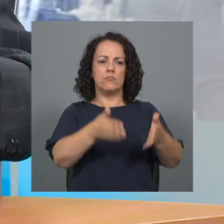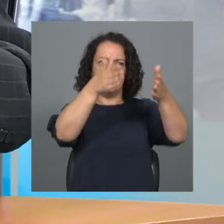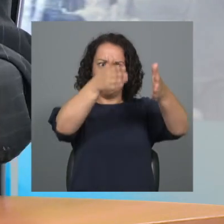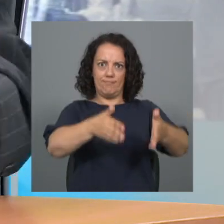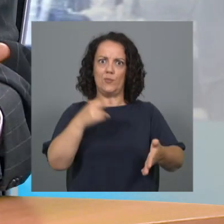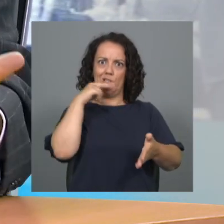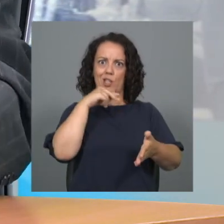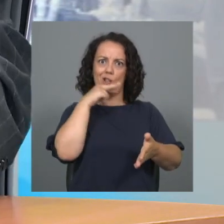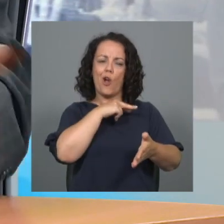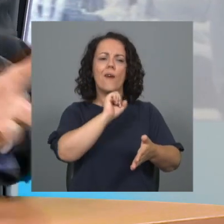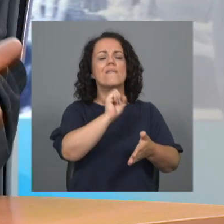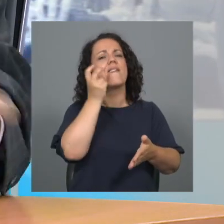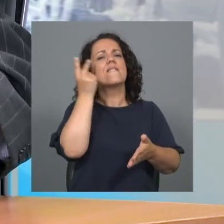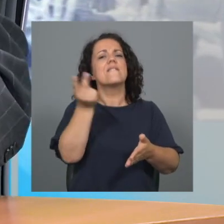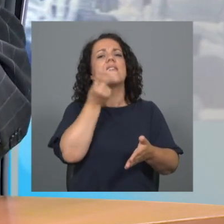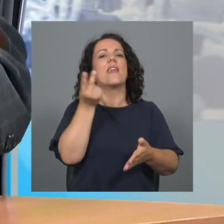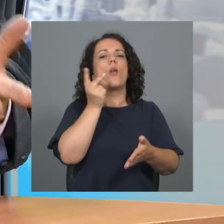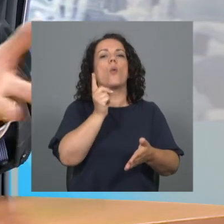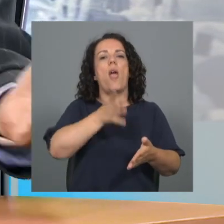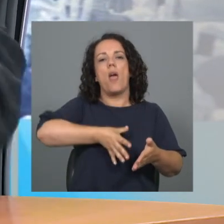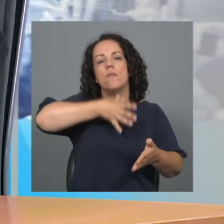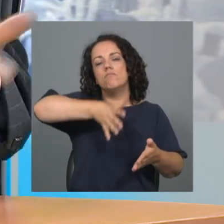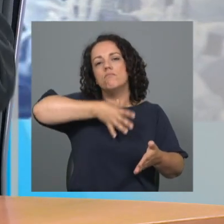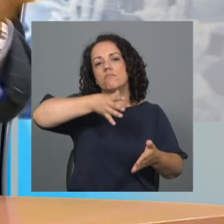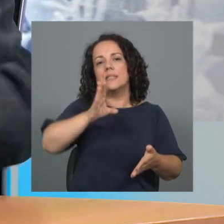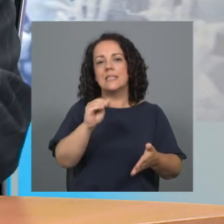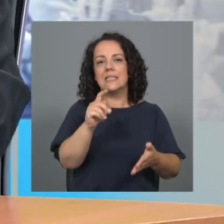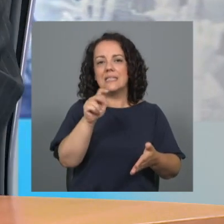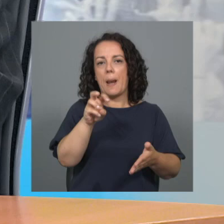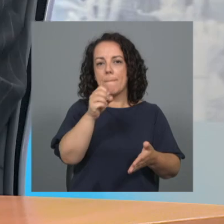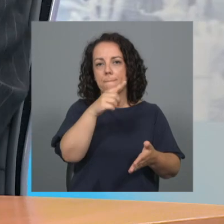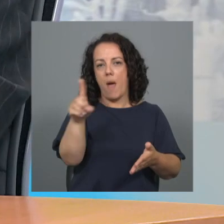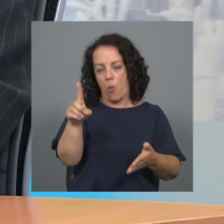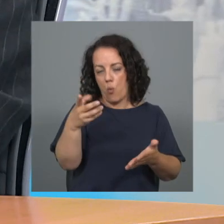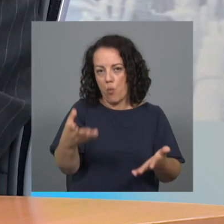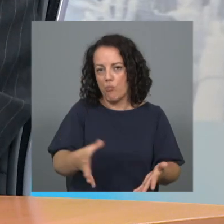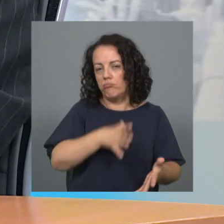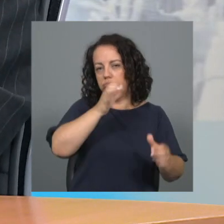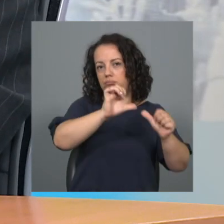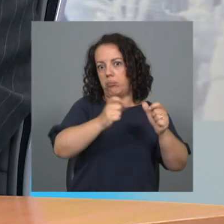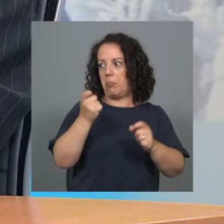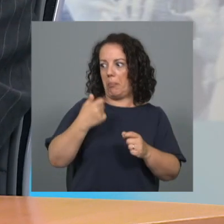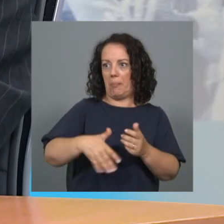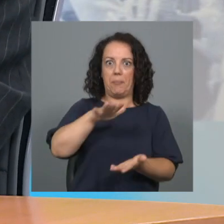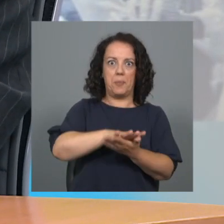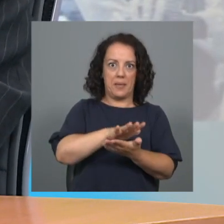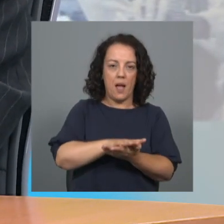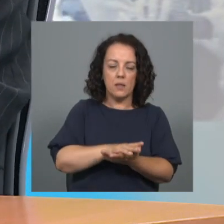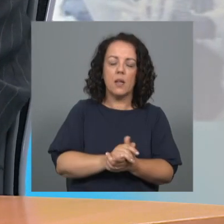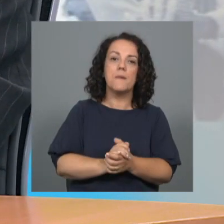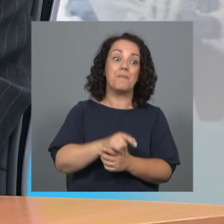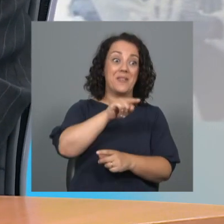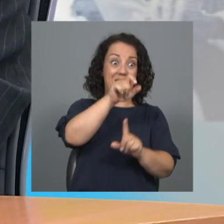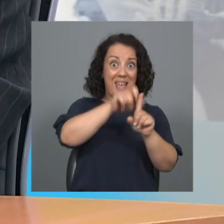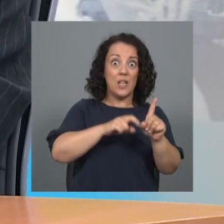fruto da sua vida, que são os seus sermões, numa edição monumental que agora é publicada, nós vamos ver que o Santo António